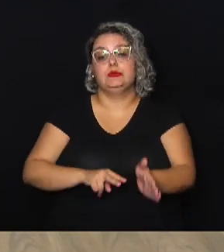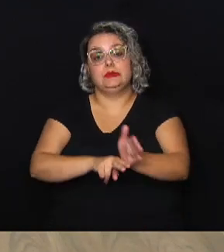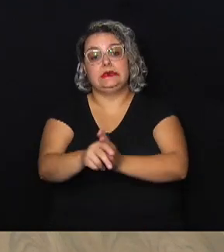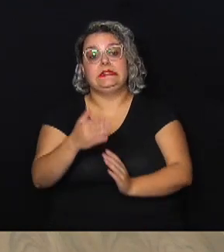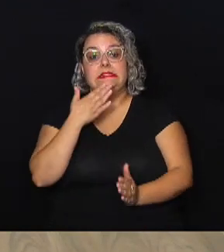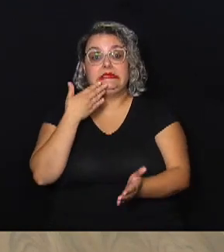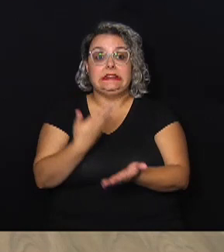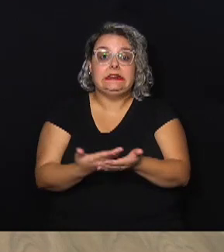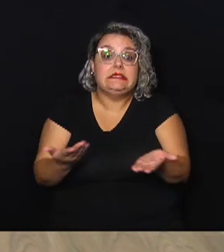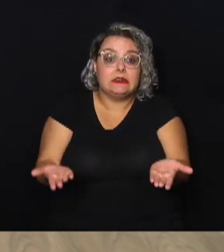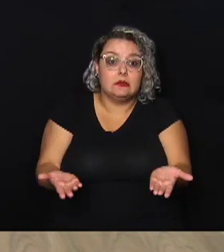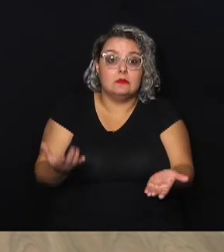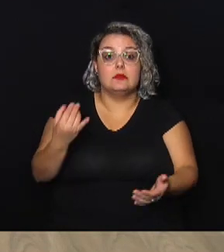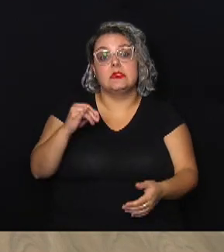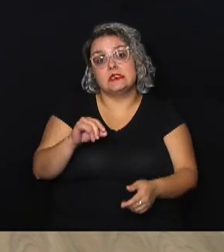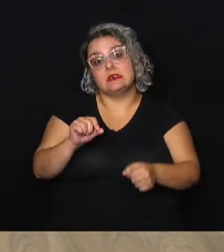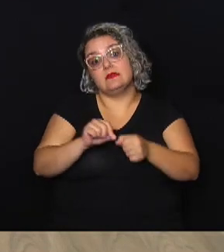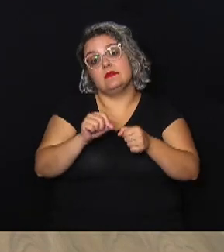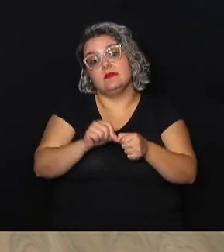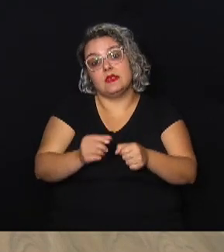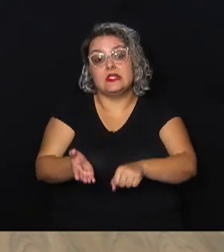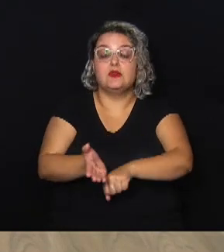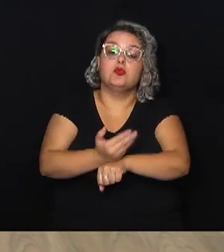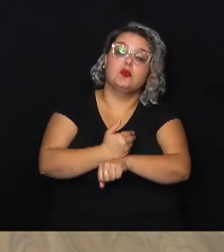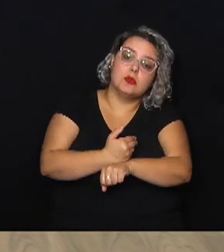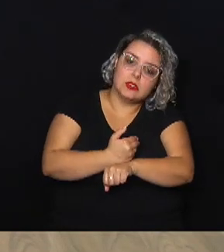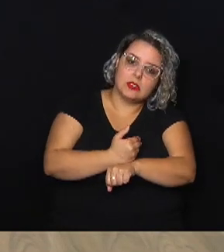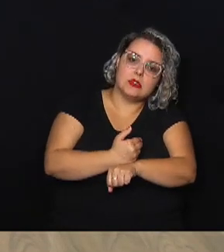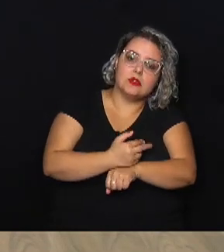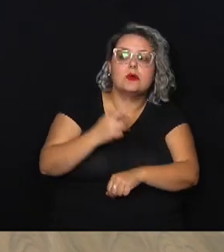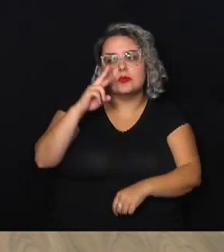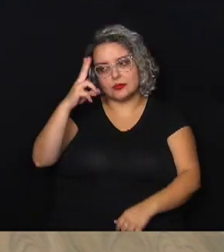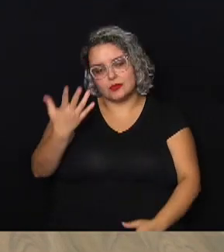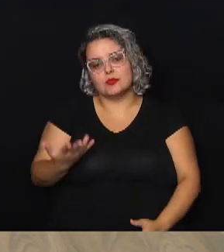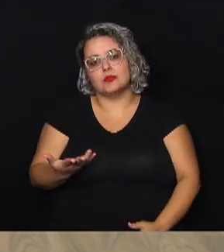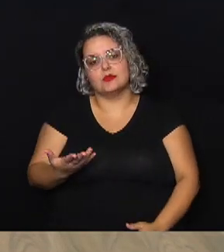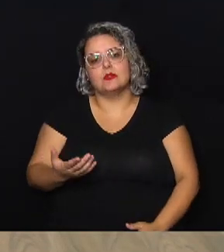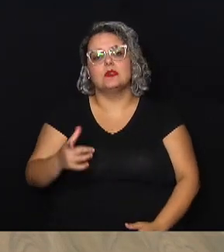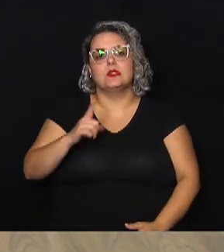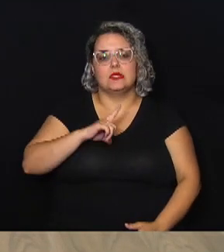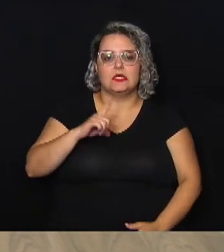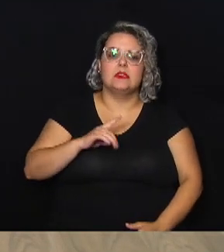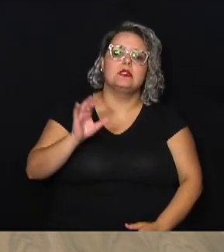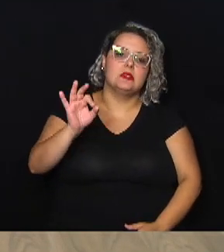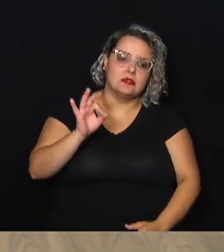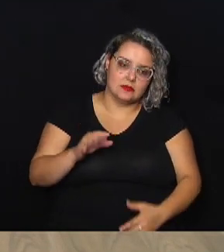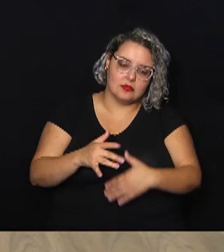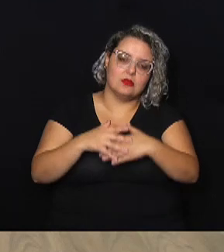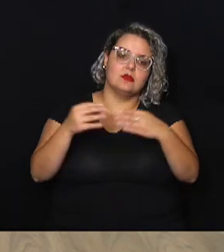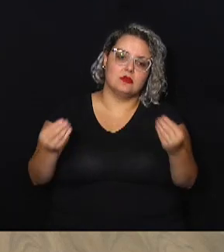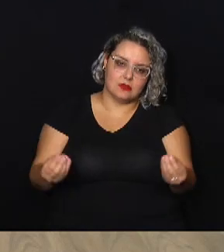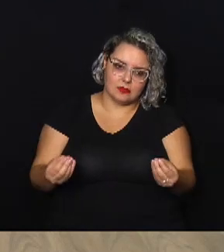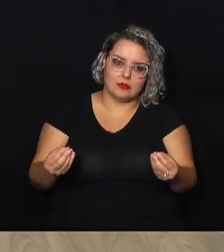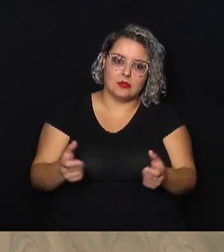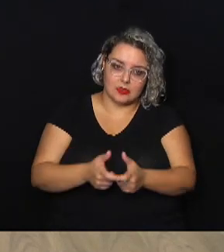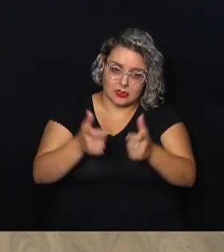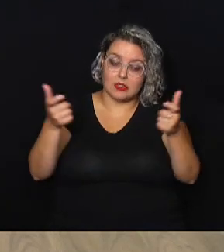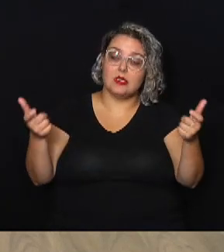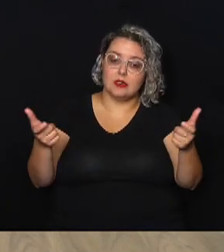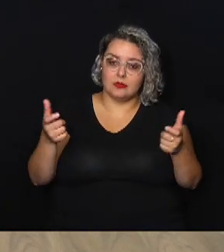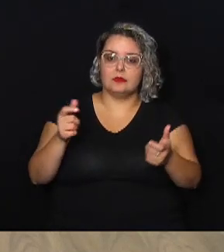assusta, mas se feito de maneira precoce, o senhor disse, né, tem chances de cura e chance alta,